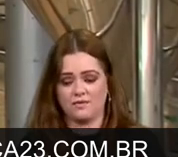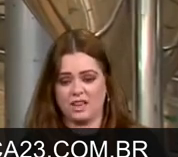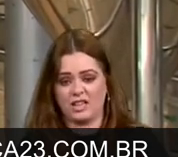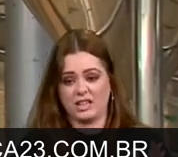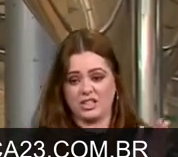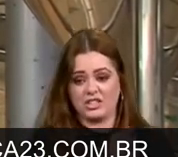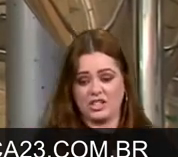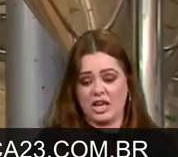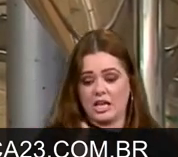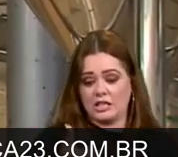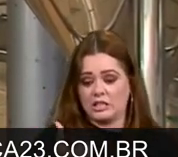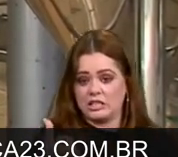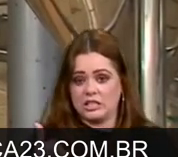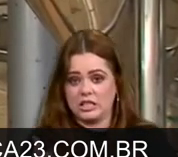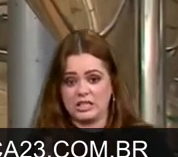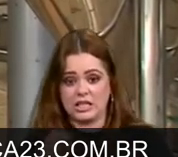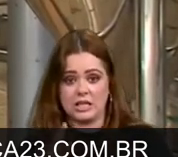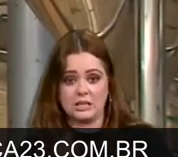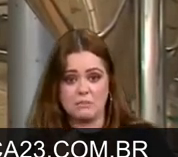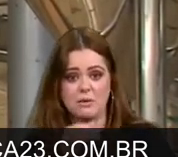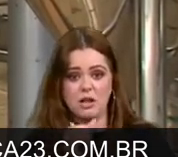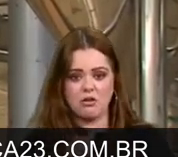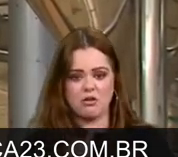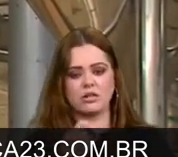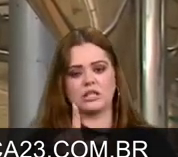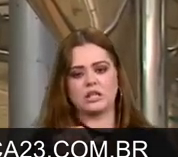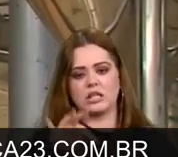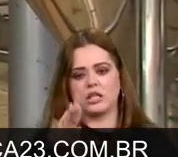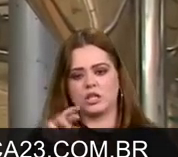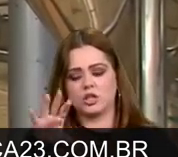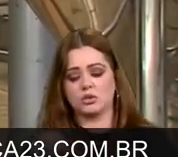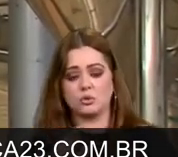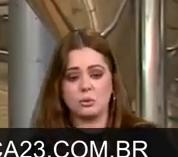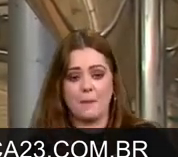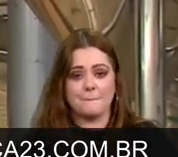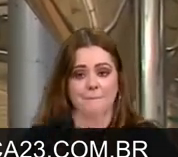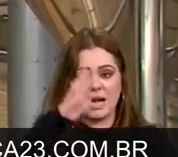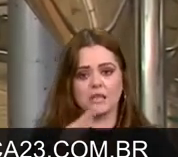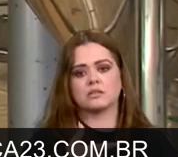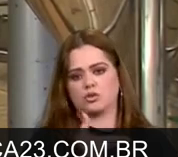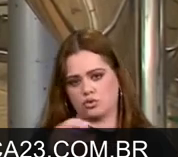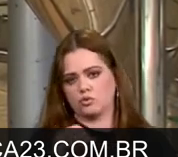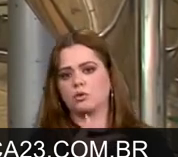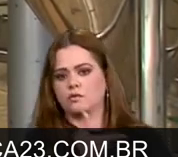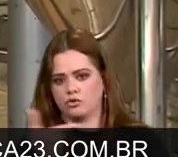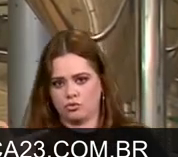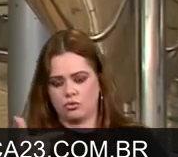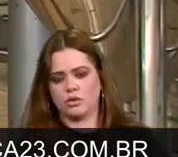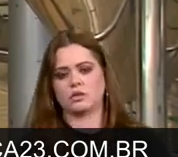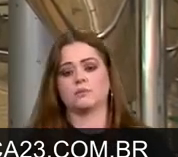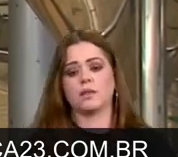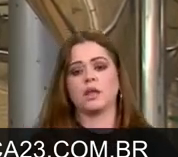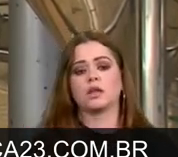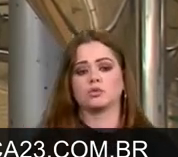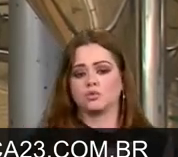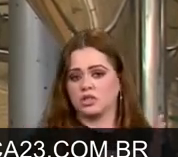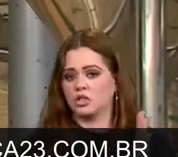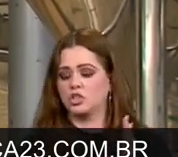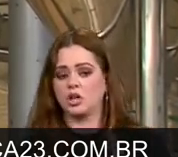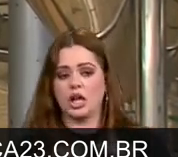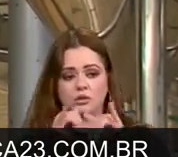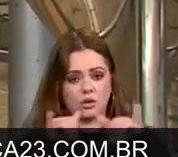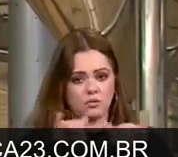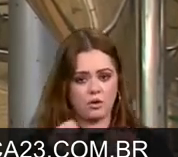16 bilhões de litros, 4,5% a mais em relação a 2022, de acordo com o Sindicato Nacional